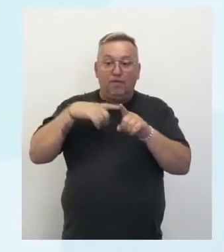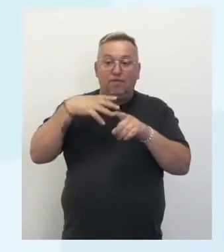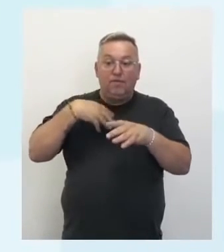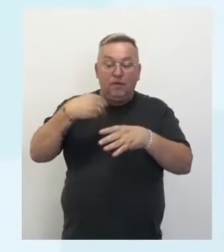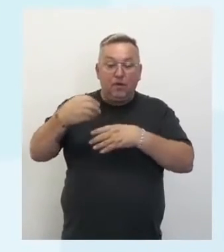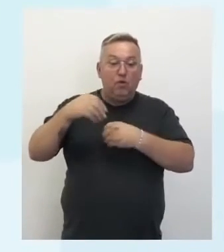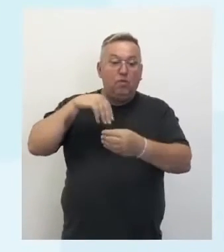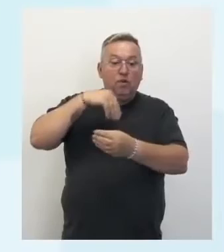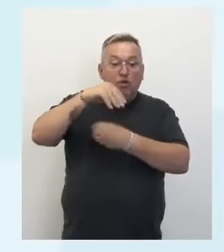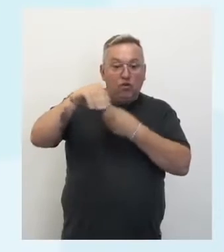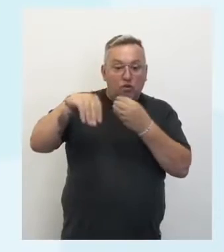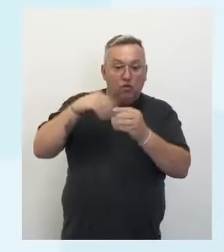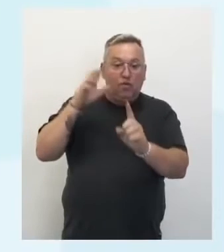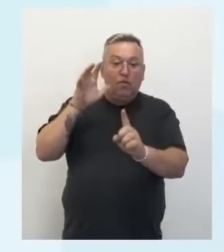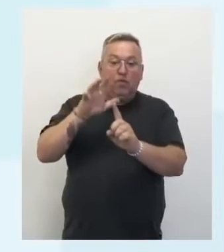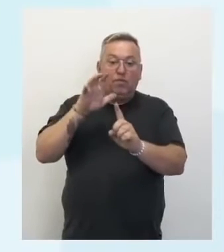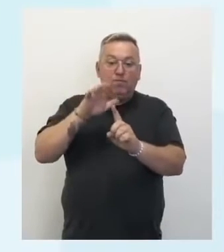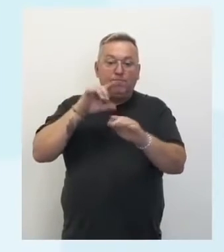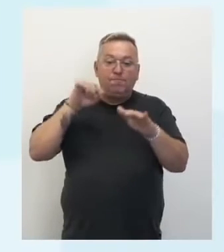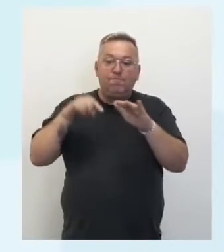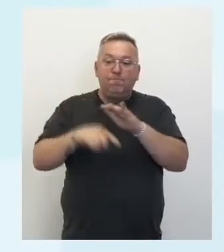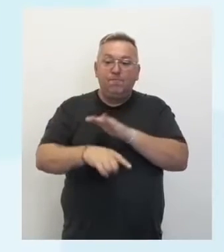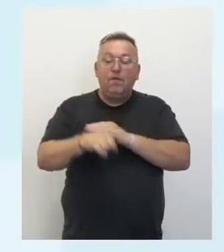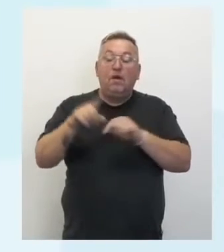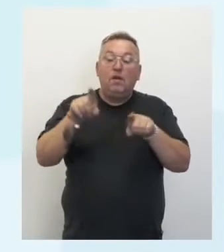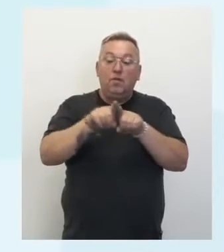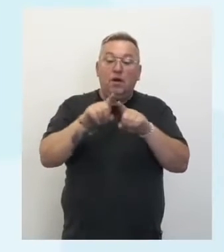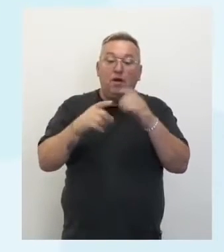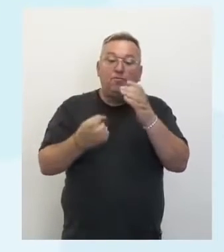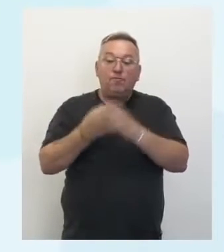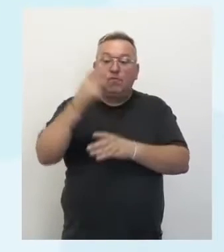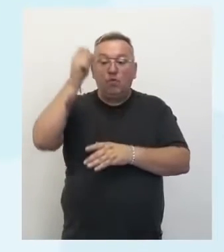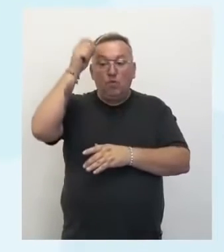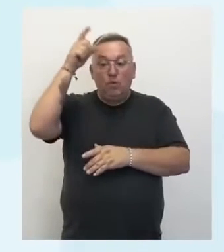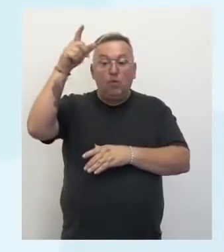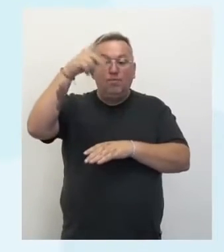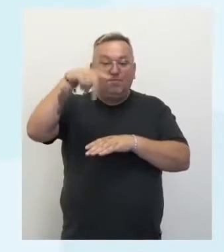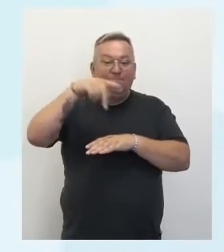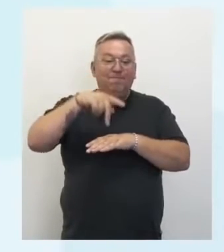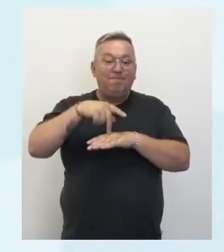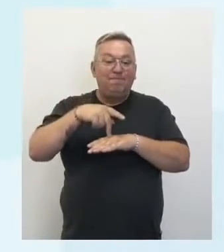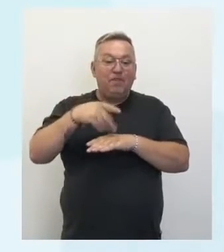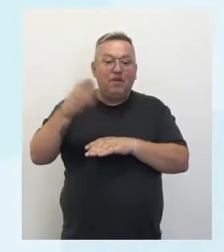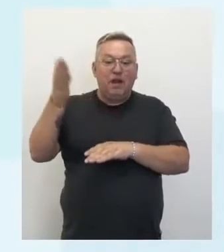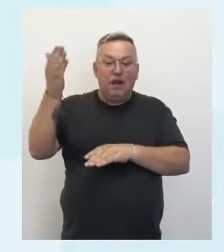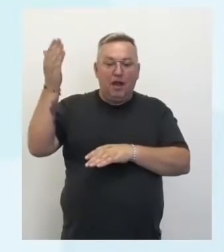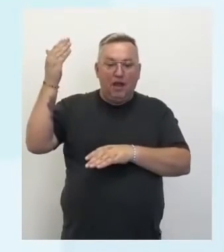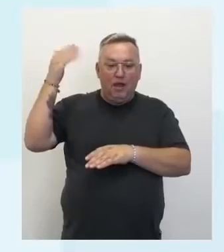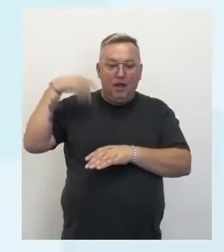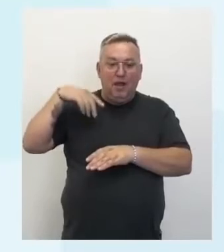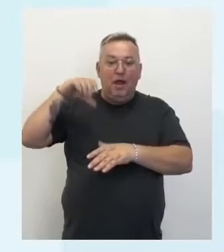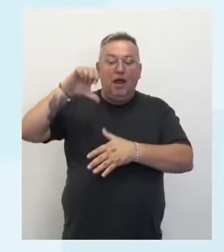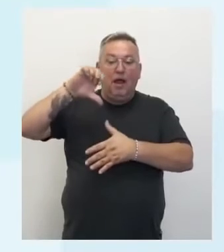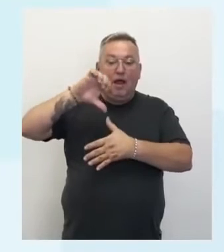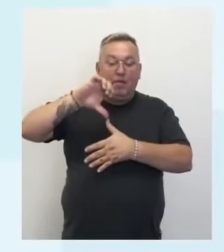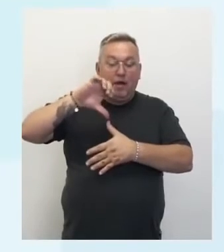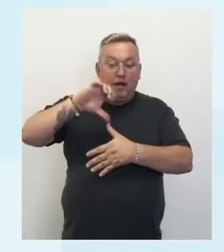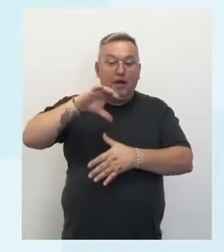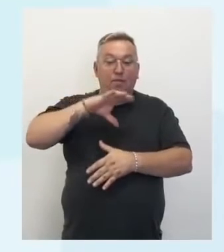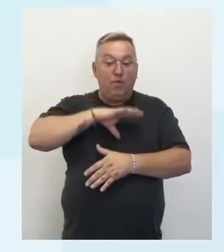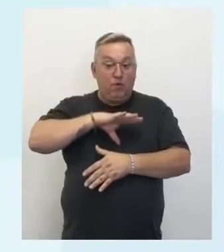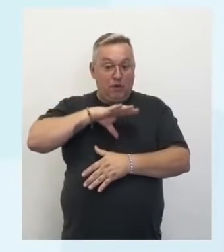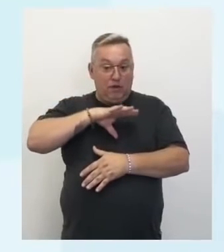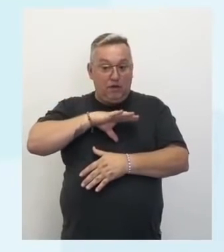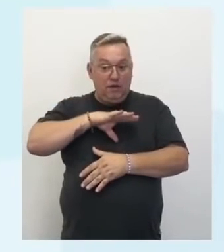e mestiços influenciaram em profundidade a formação cultural do país desde a época em que este era